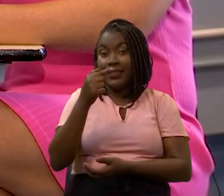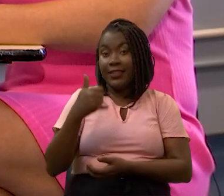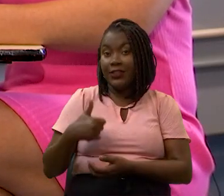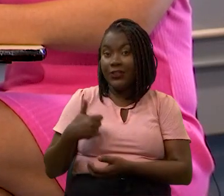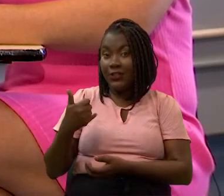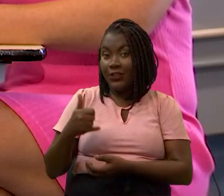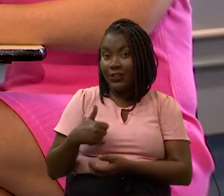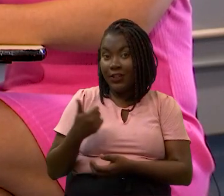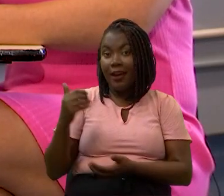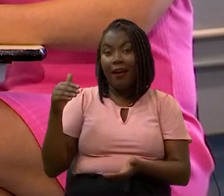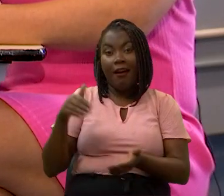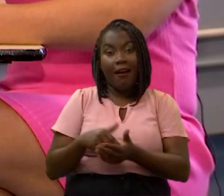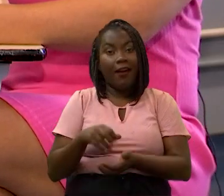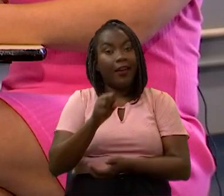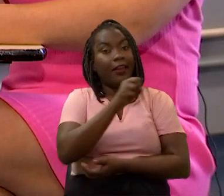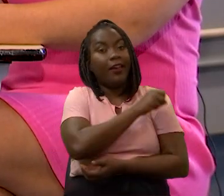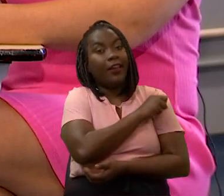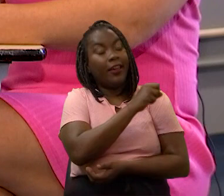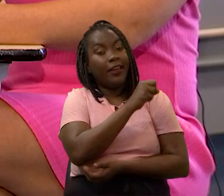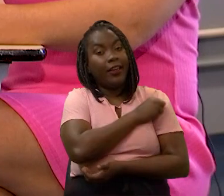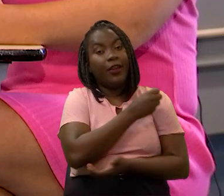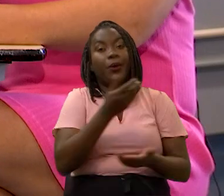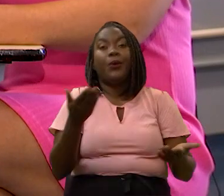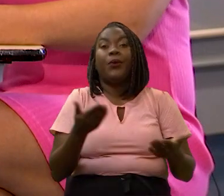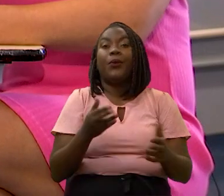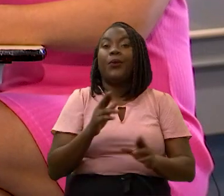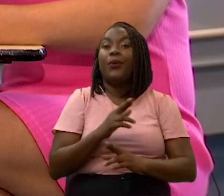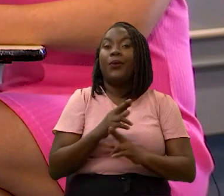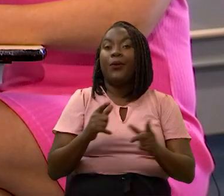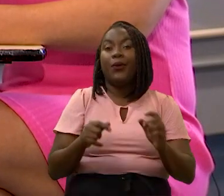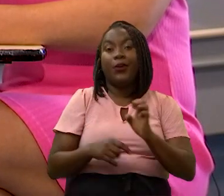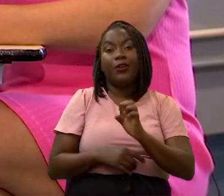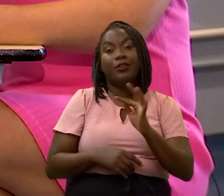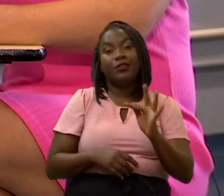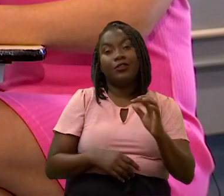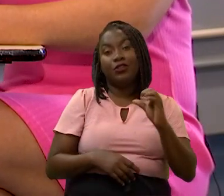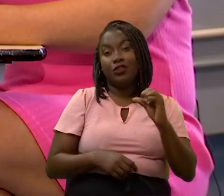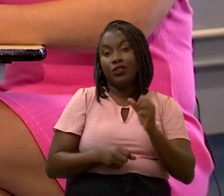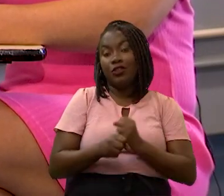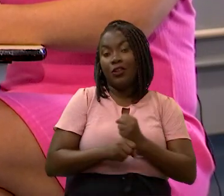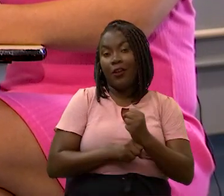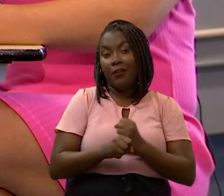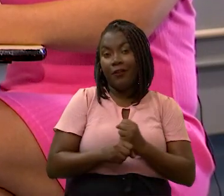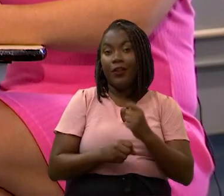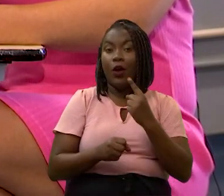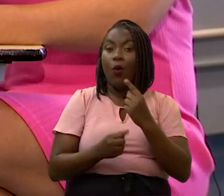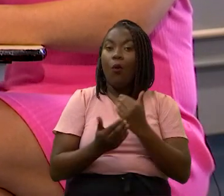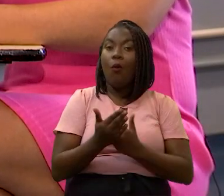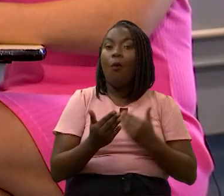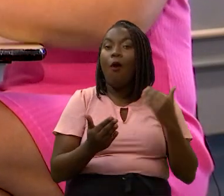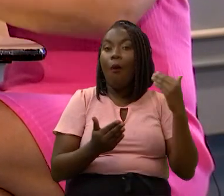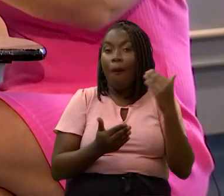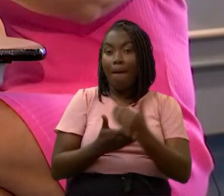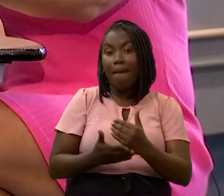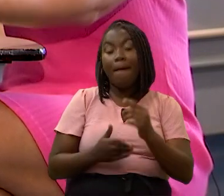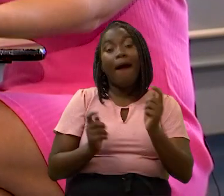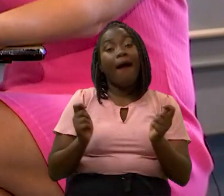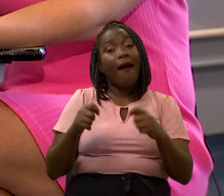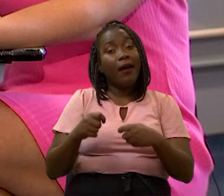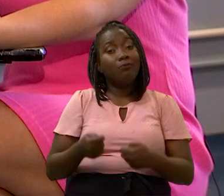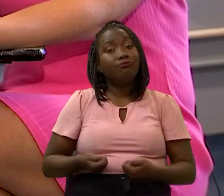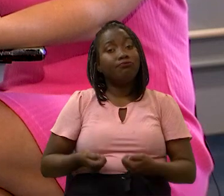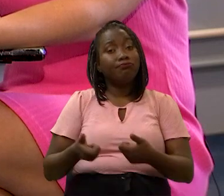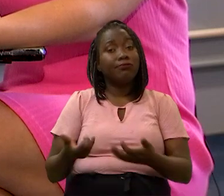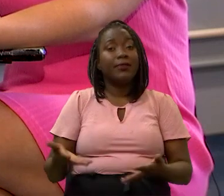obrigatória aos 7 anos, indo até a 8ª série, hoje a gente tem um ensino fundamental de 9 anos, com um ano a mais, que